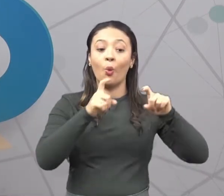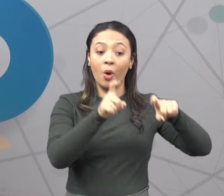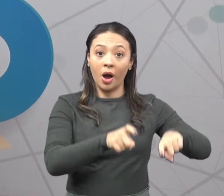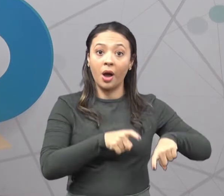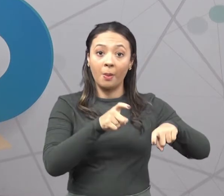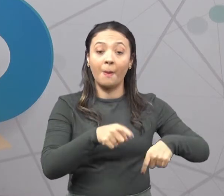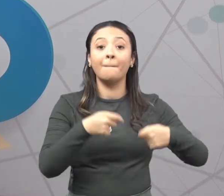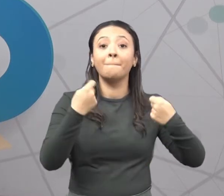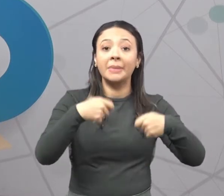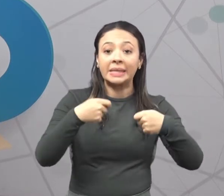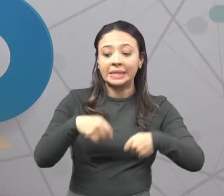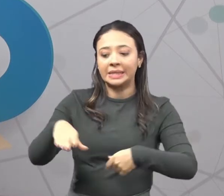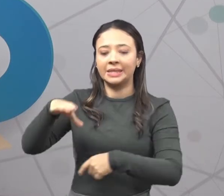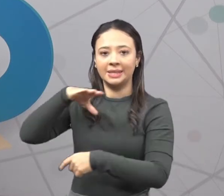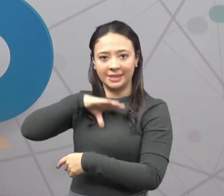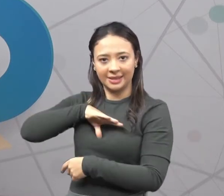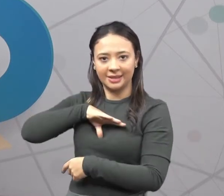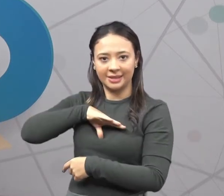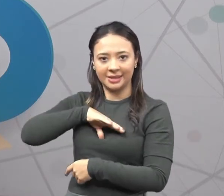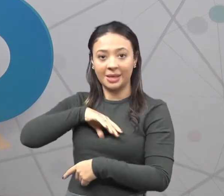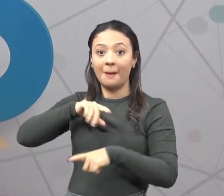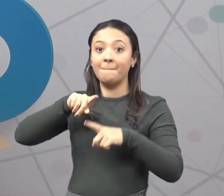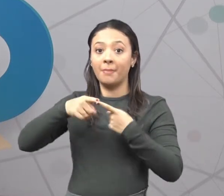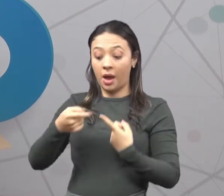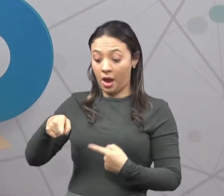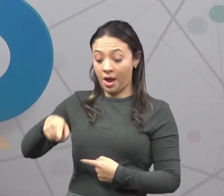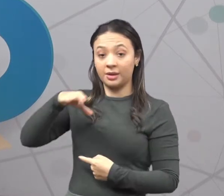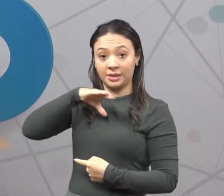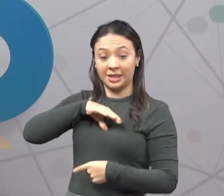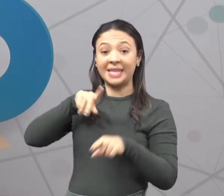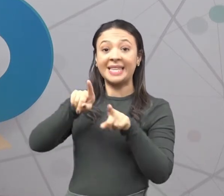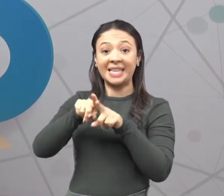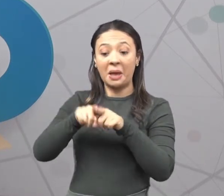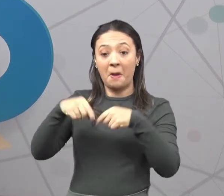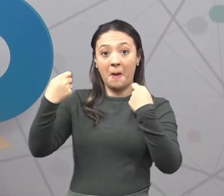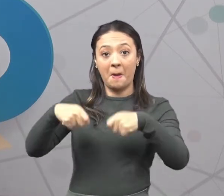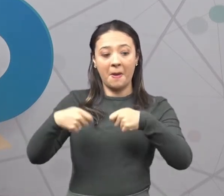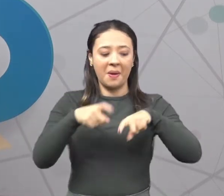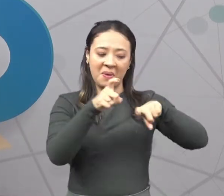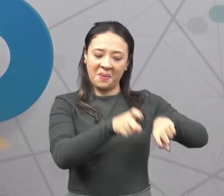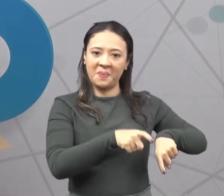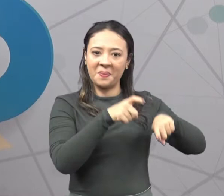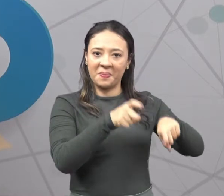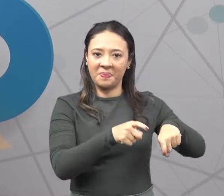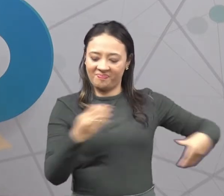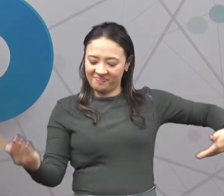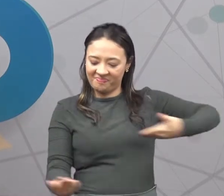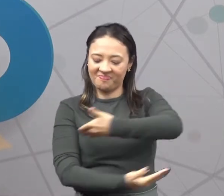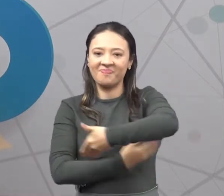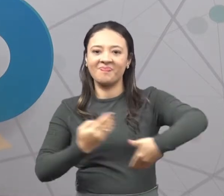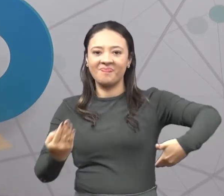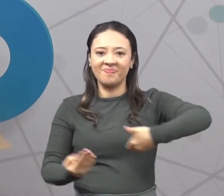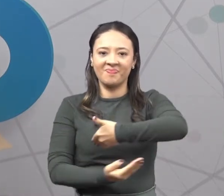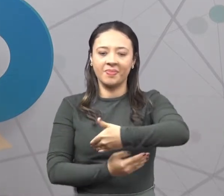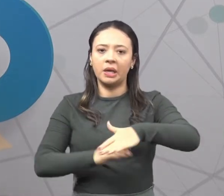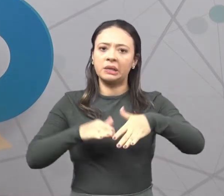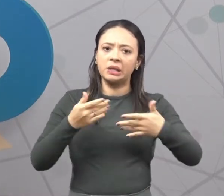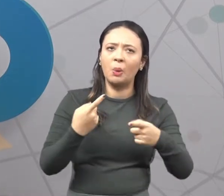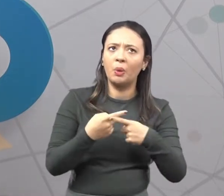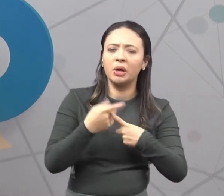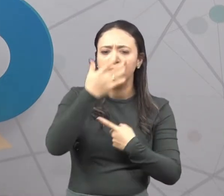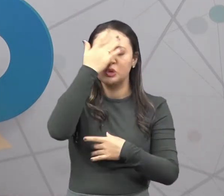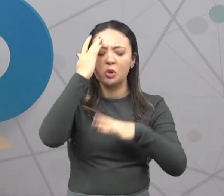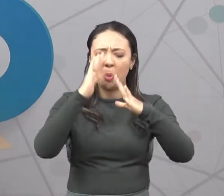a cidade também precisa do campo e vice-versa, né? Um precisando do outro. Por que as pessoas que moram